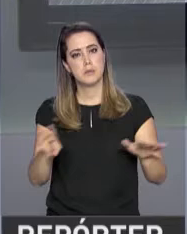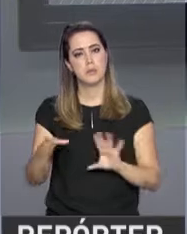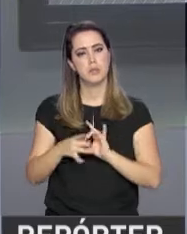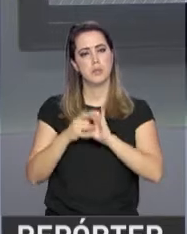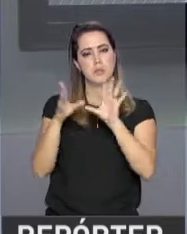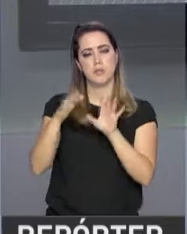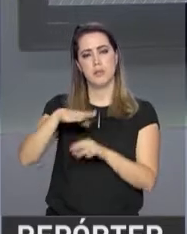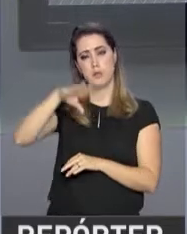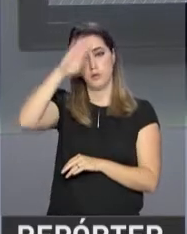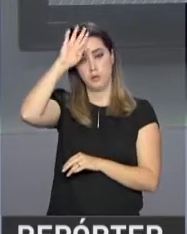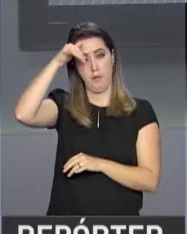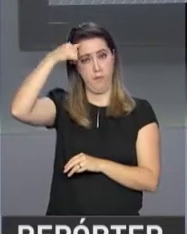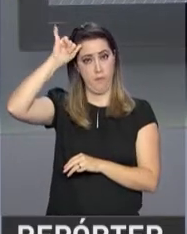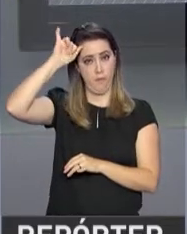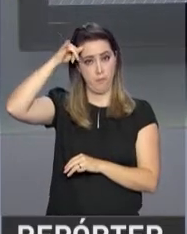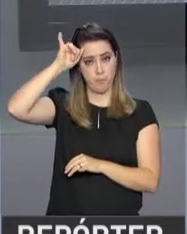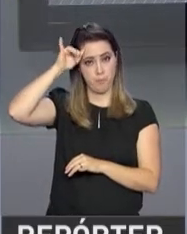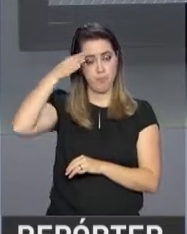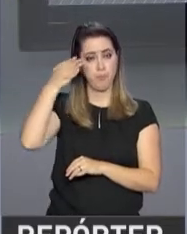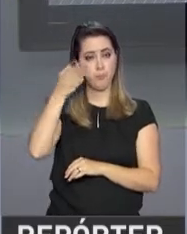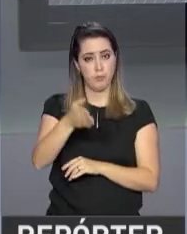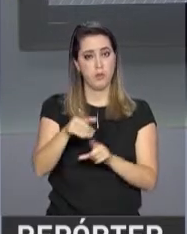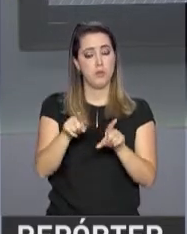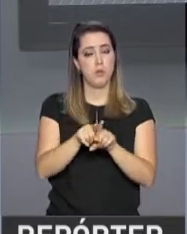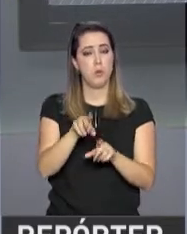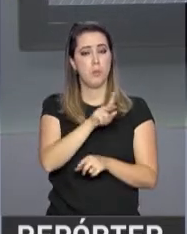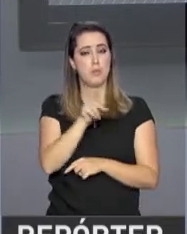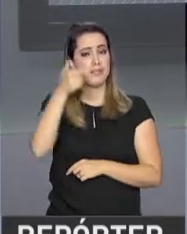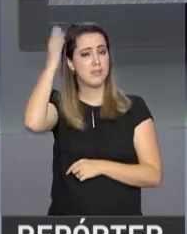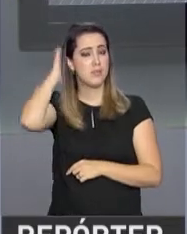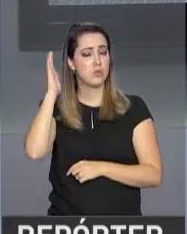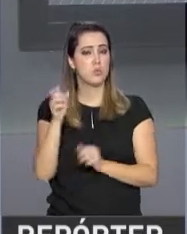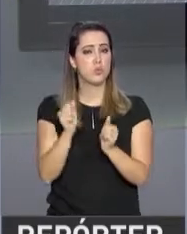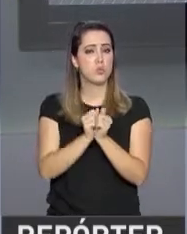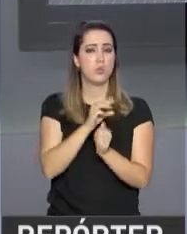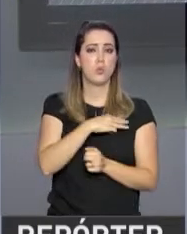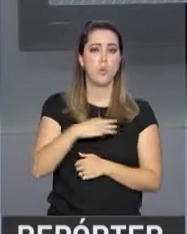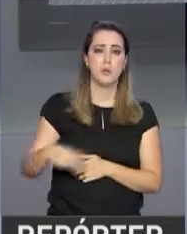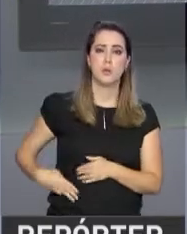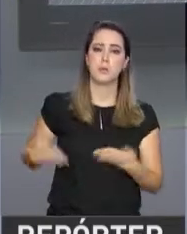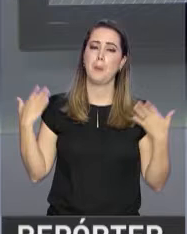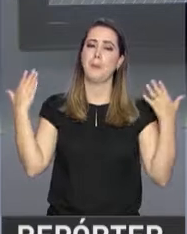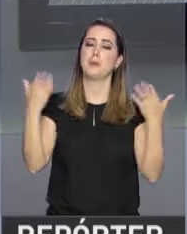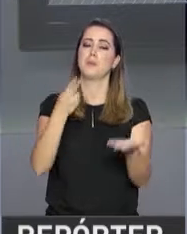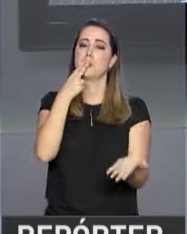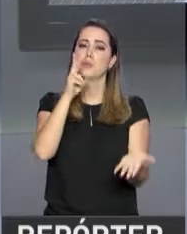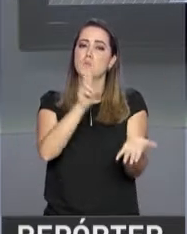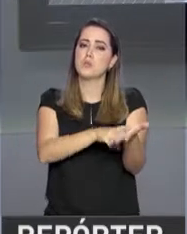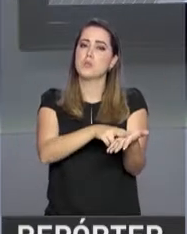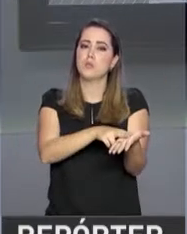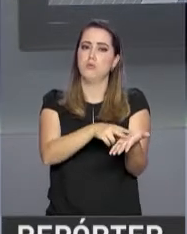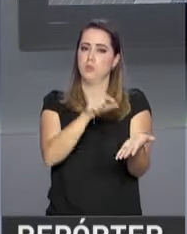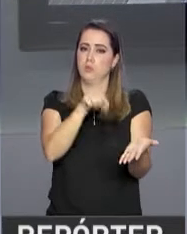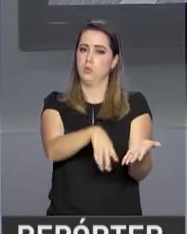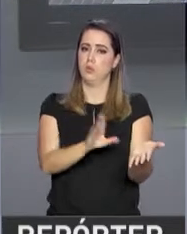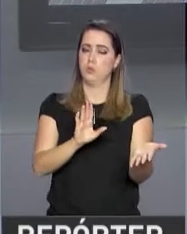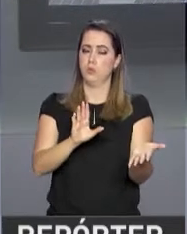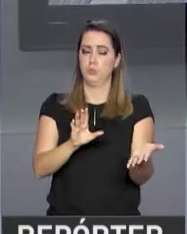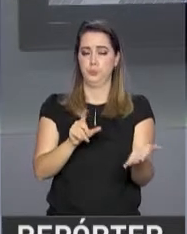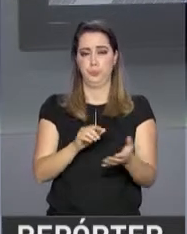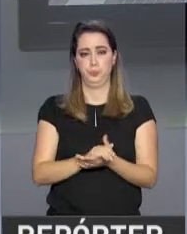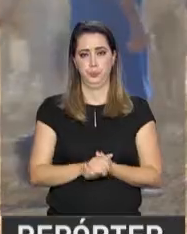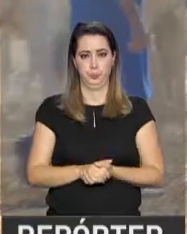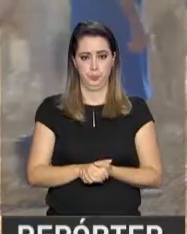Livre da Febre Aftosa. O presidente Michel Temer e o ministro Blairo Maggi participaram do lançamento de um selo comemorativo dos